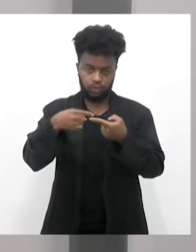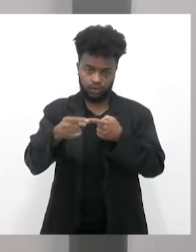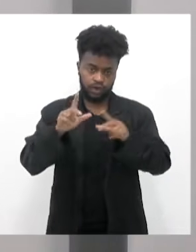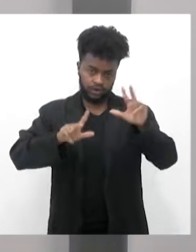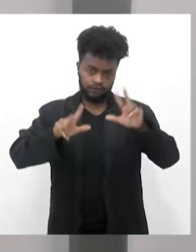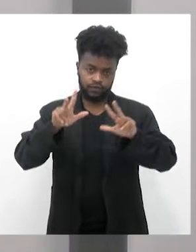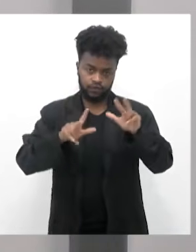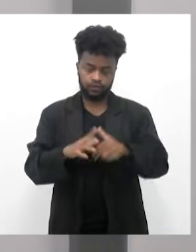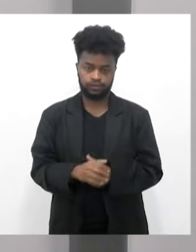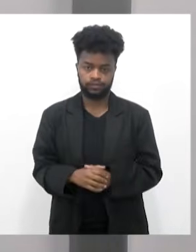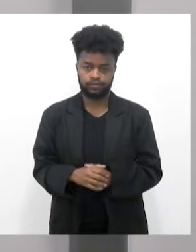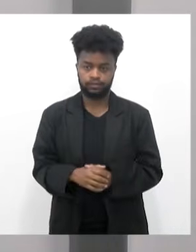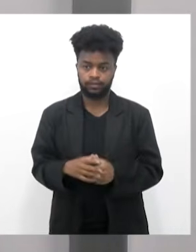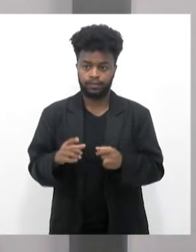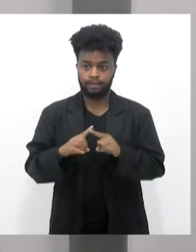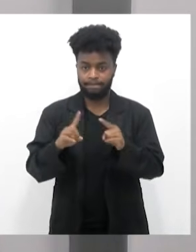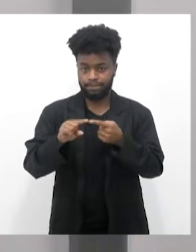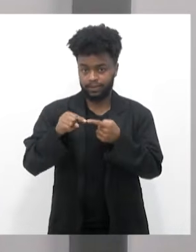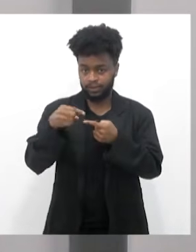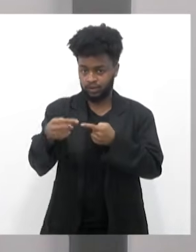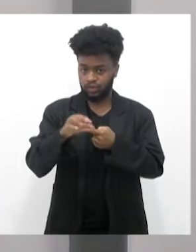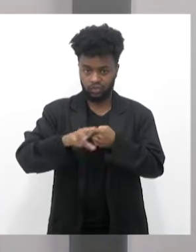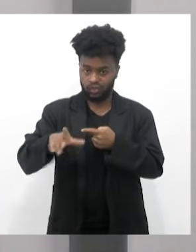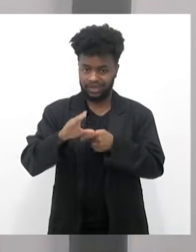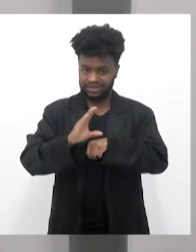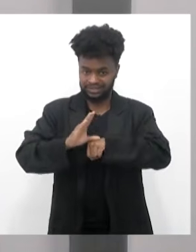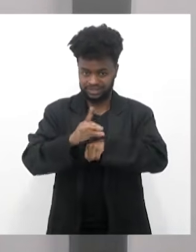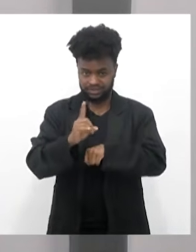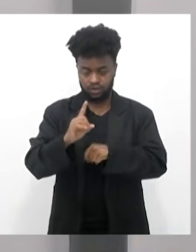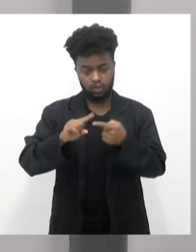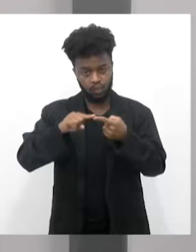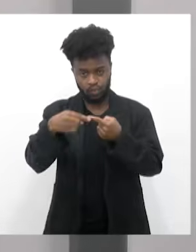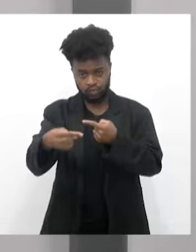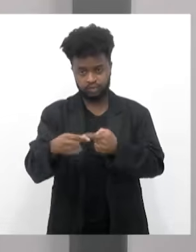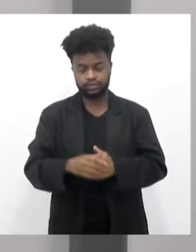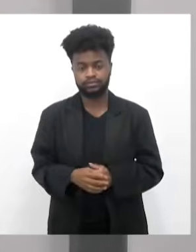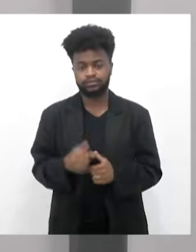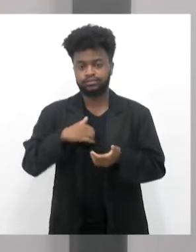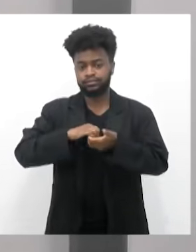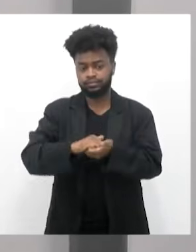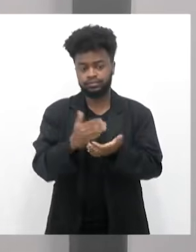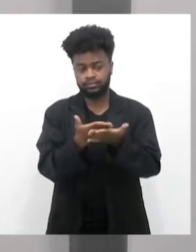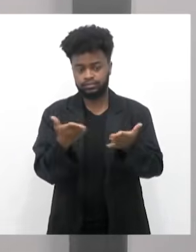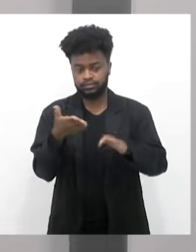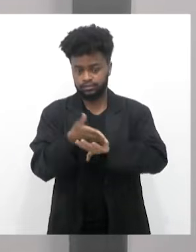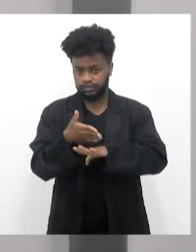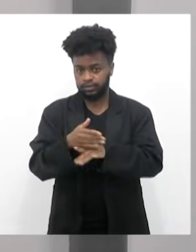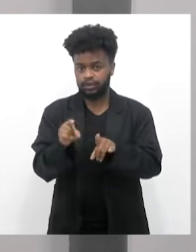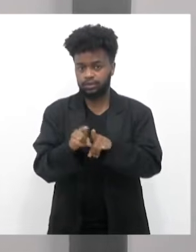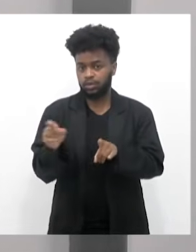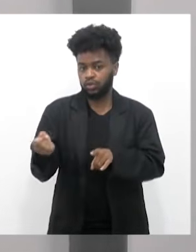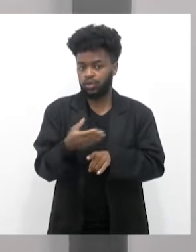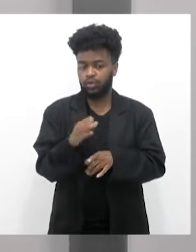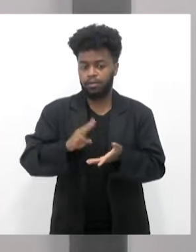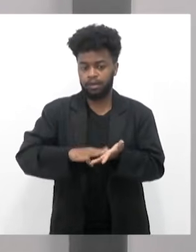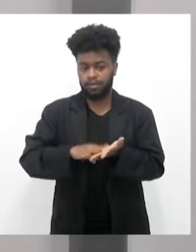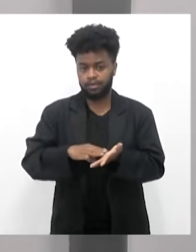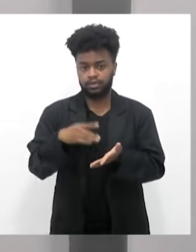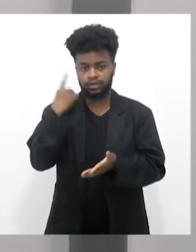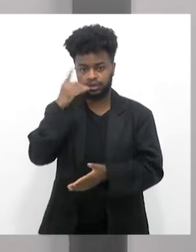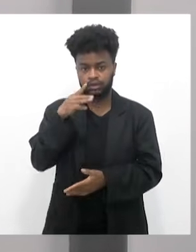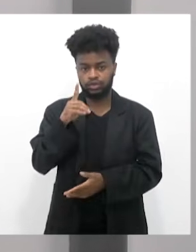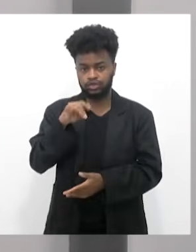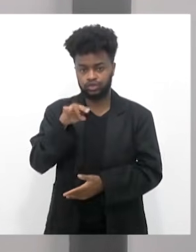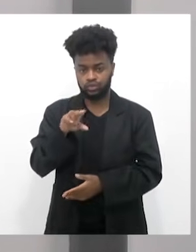será de cinzas, mas a outra não de cinzas, cumprimentando a todos os presentes, sobretudo os novos titulares, deputado Marcelo Dino e